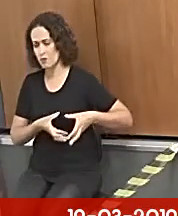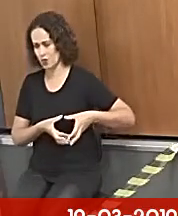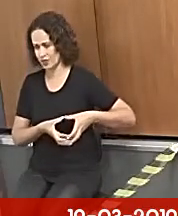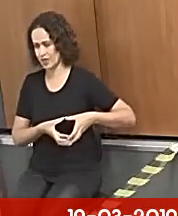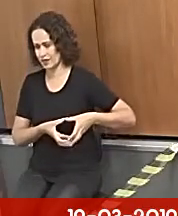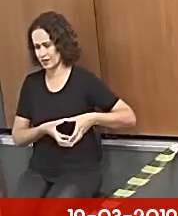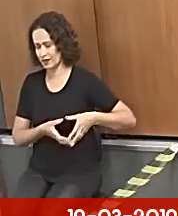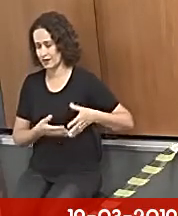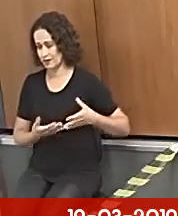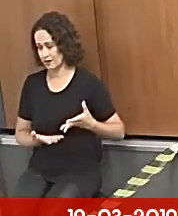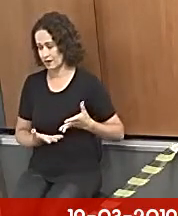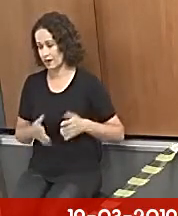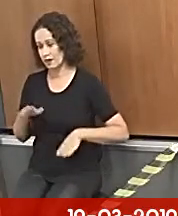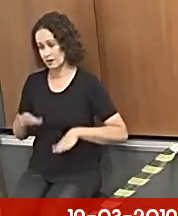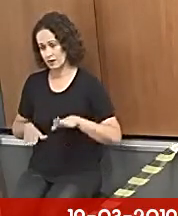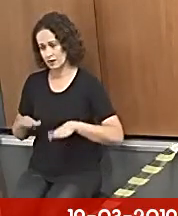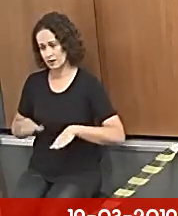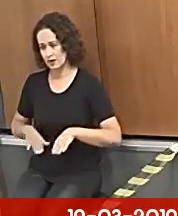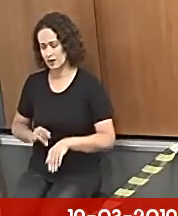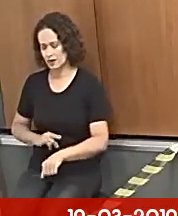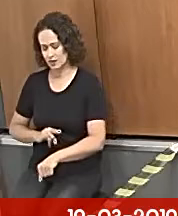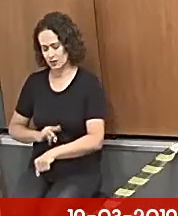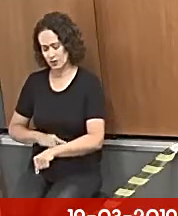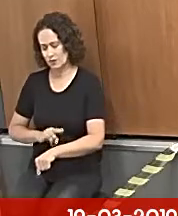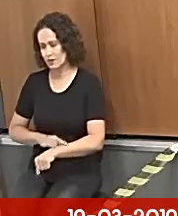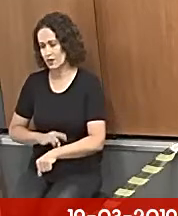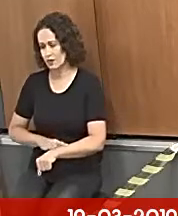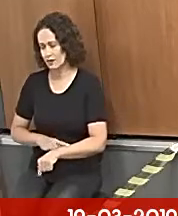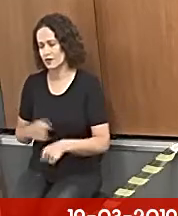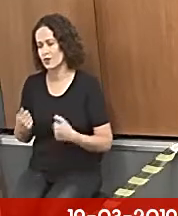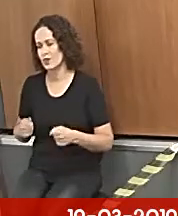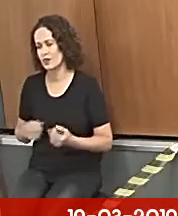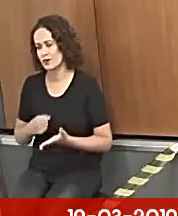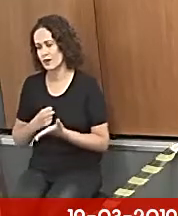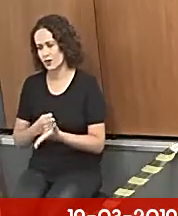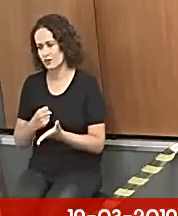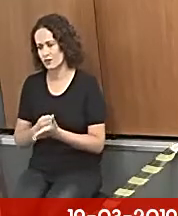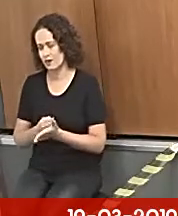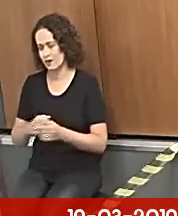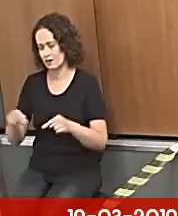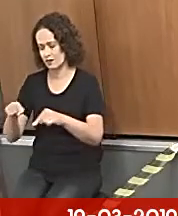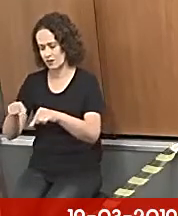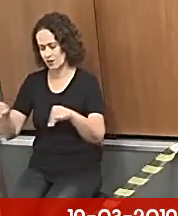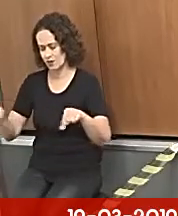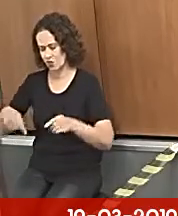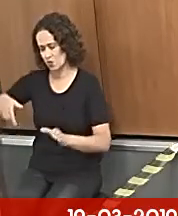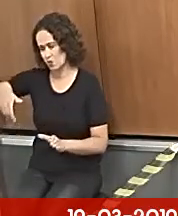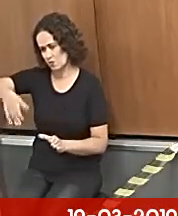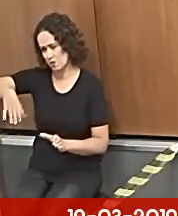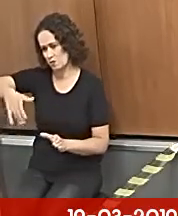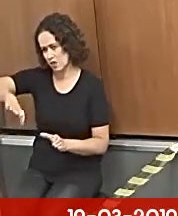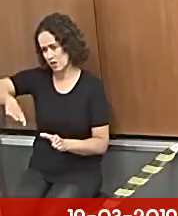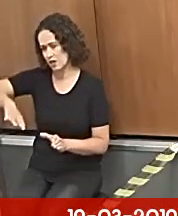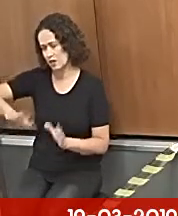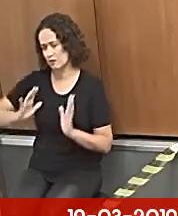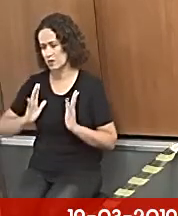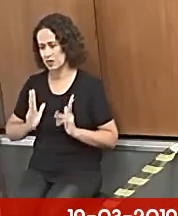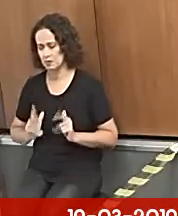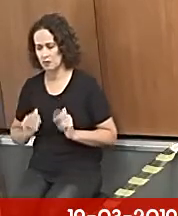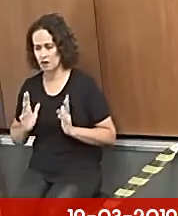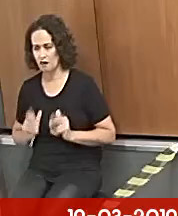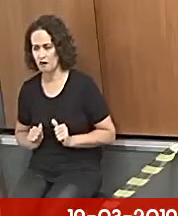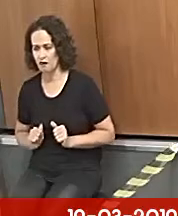não queria higienizar ali não tem aonde segurar onde colocar uma pia é um transtorno é um sofrimento